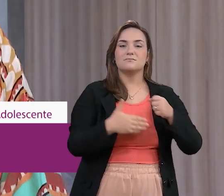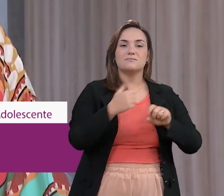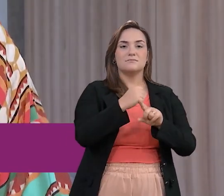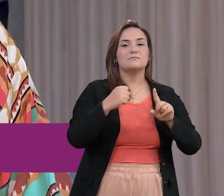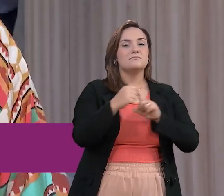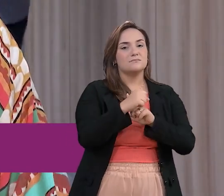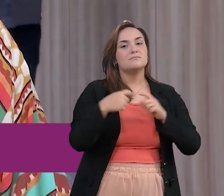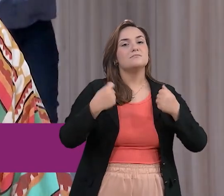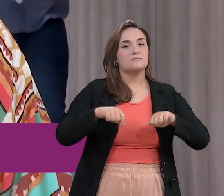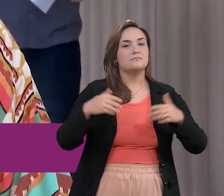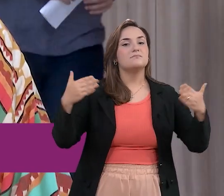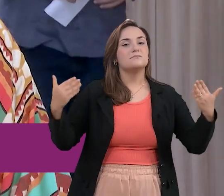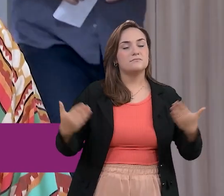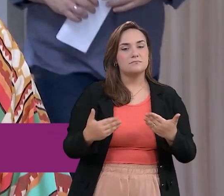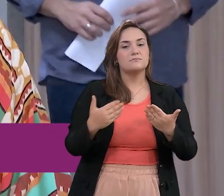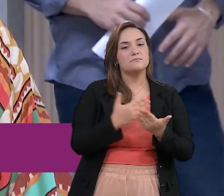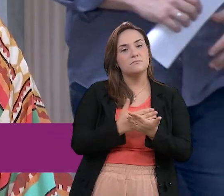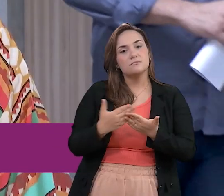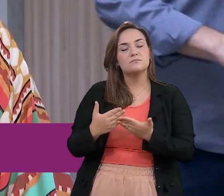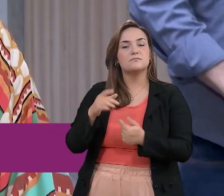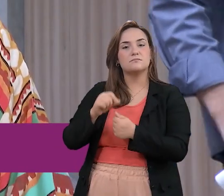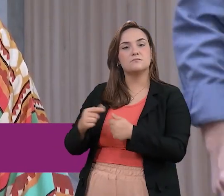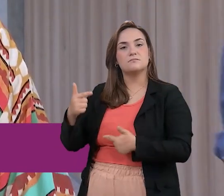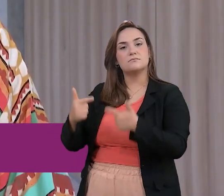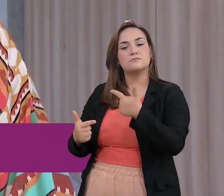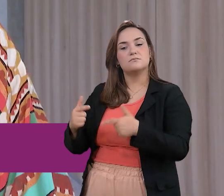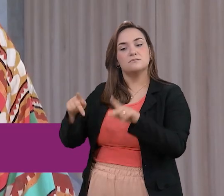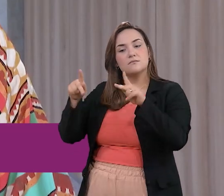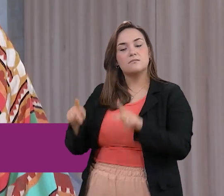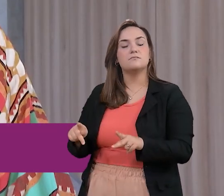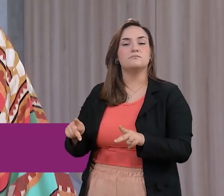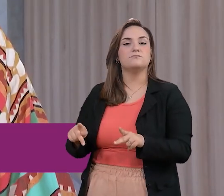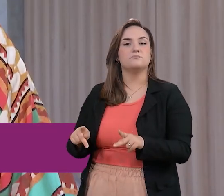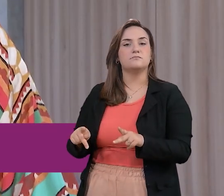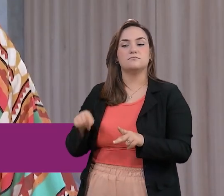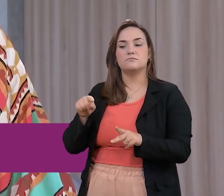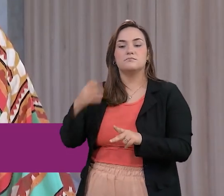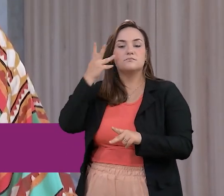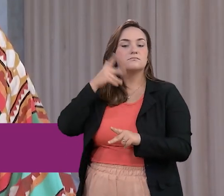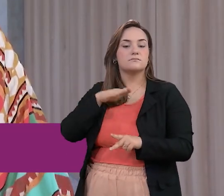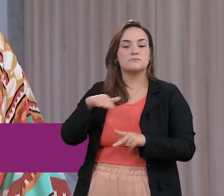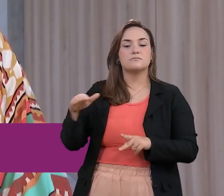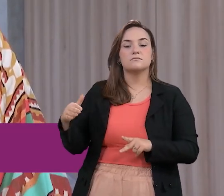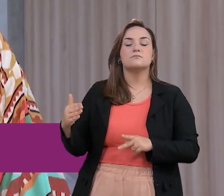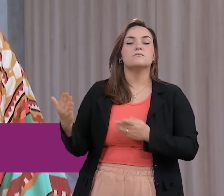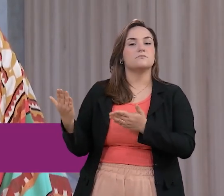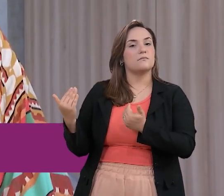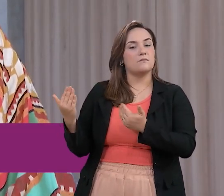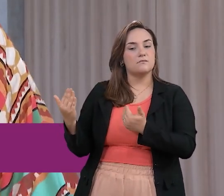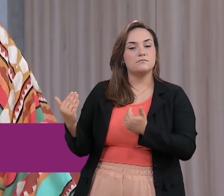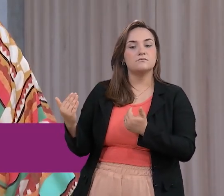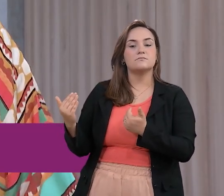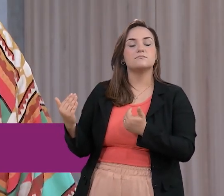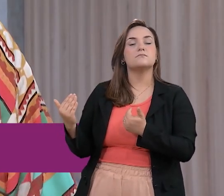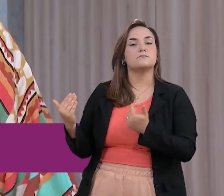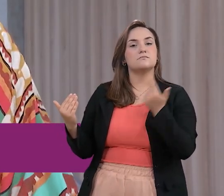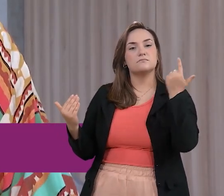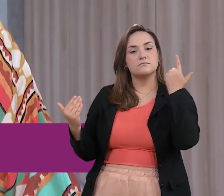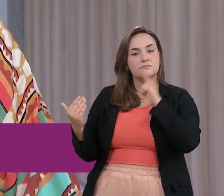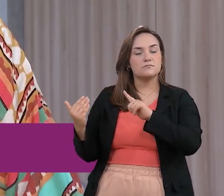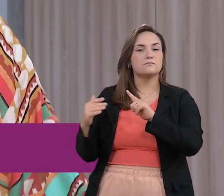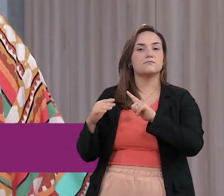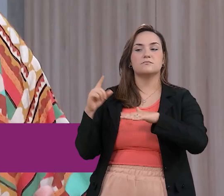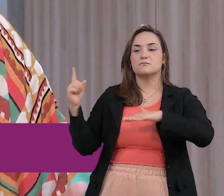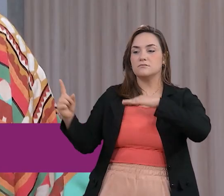social e que ela seja colocada na agenda das políticas públicas para que essas crianças adentes possam ter a